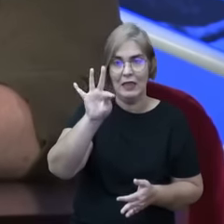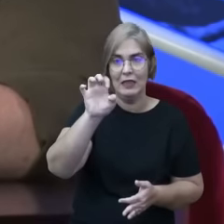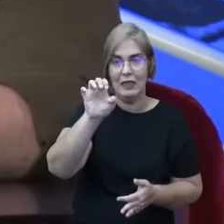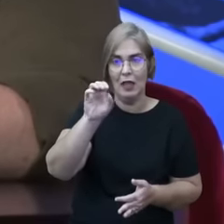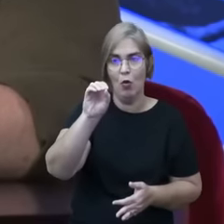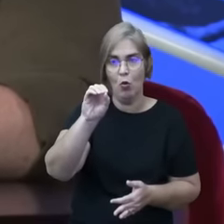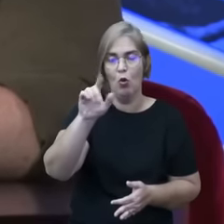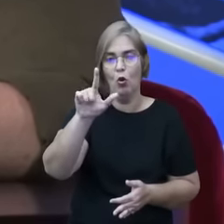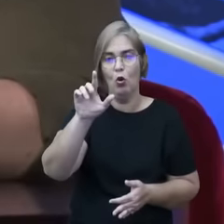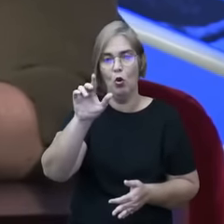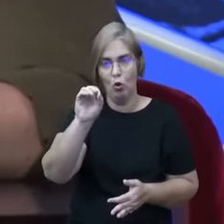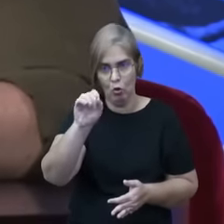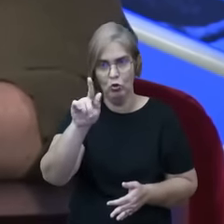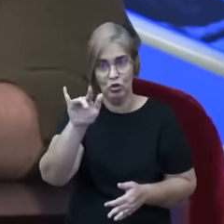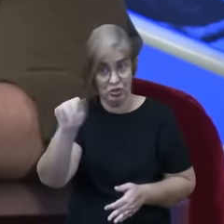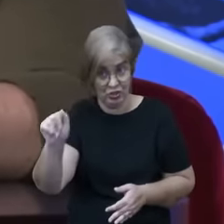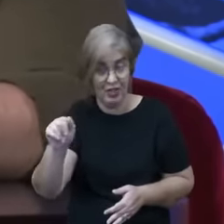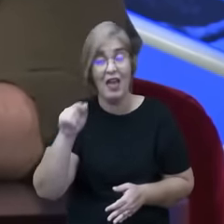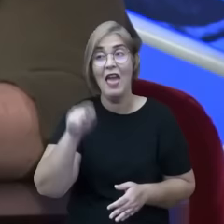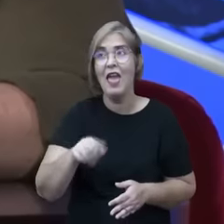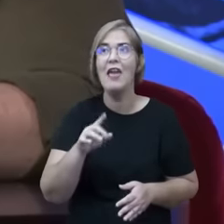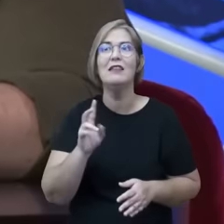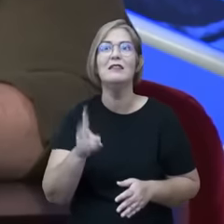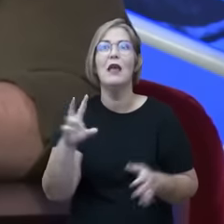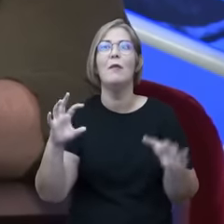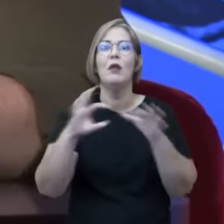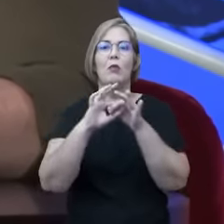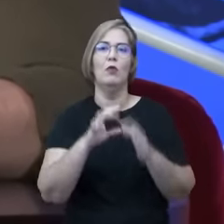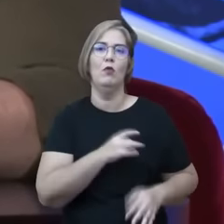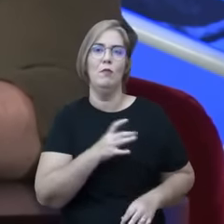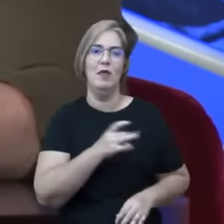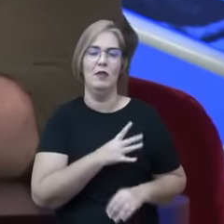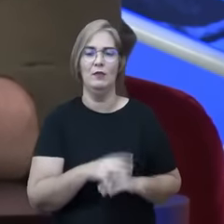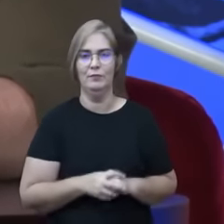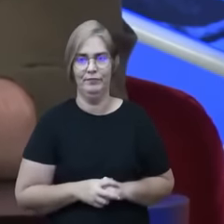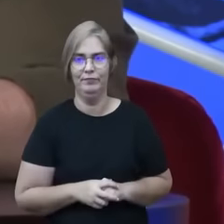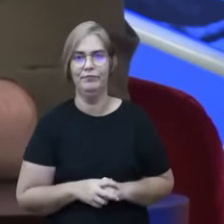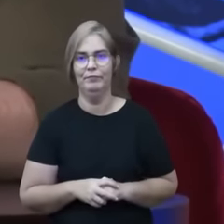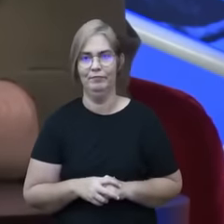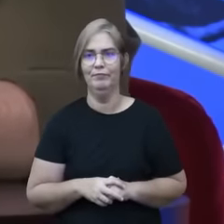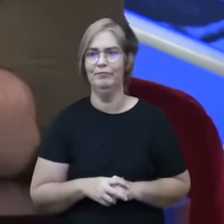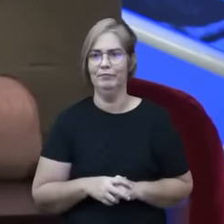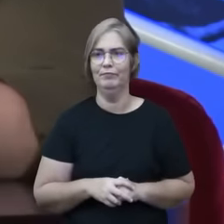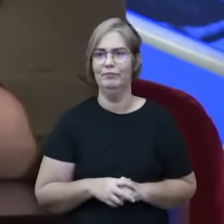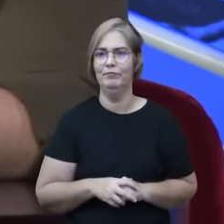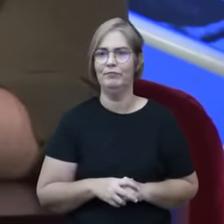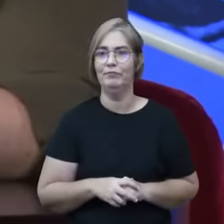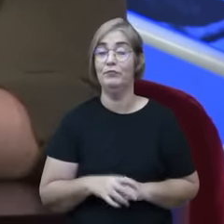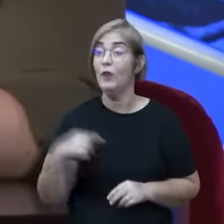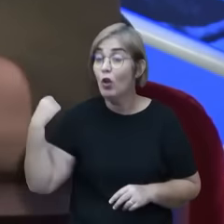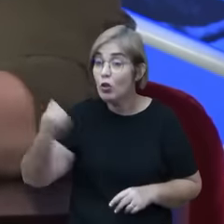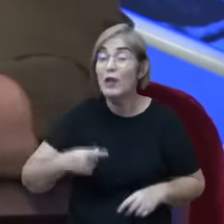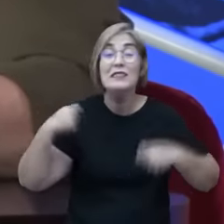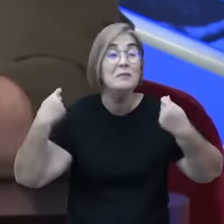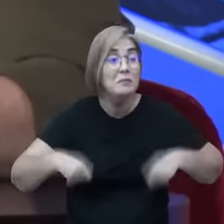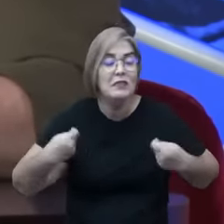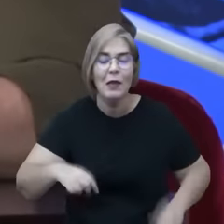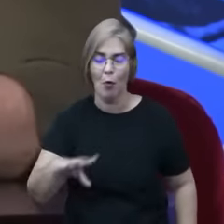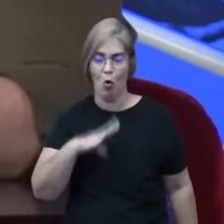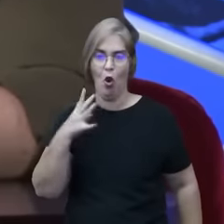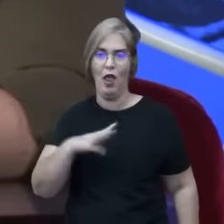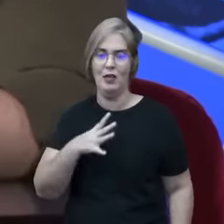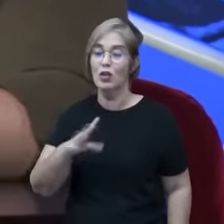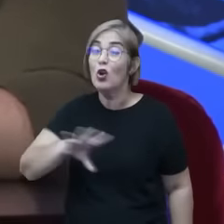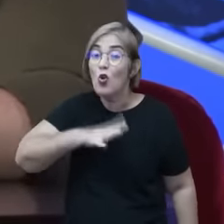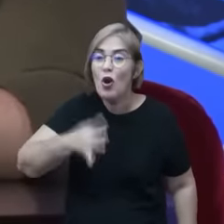saltar. Assim também no caso do Camim, nós vamos saltar em qual abismo? No abismo do absurdo e assumir a